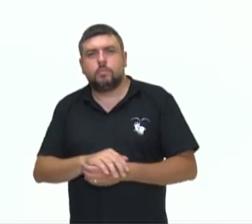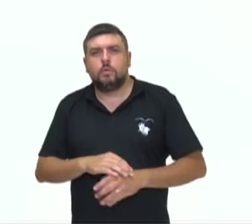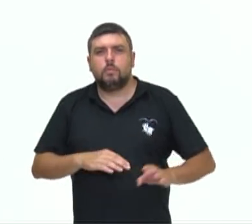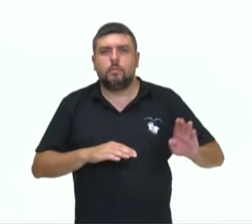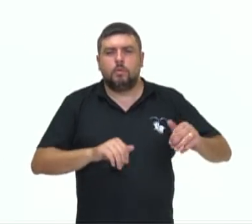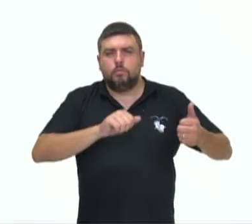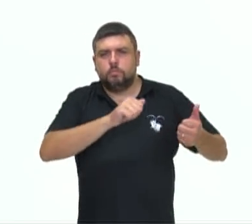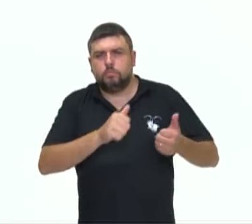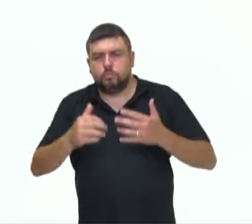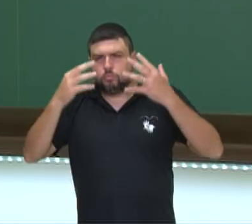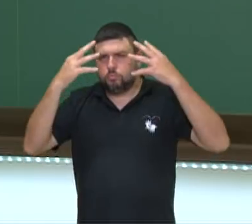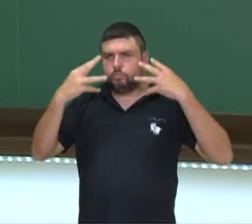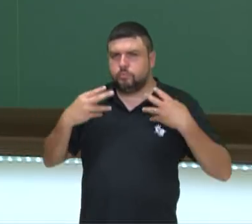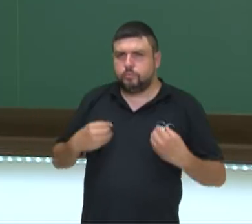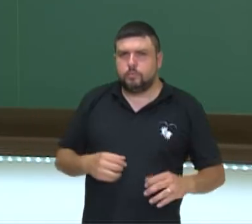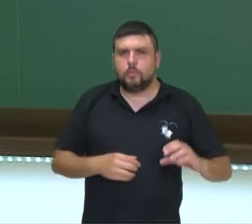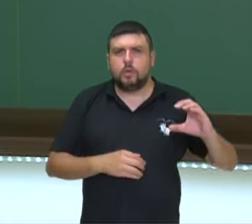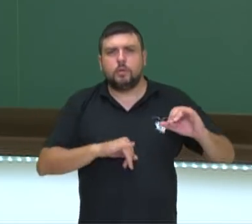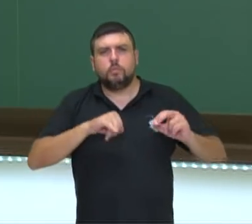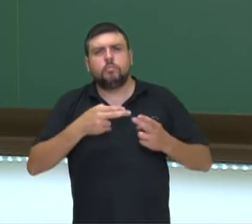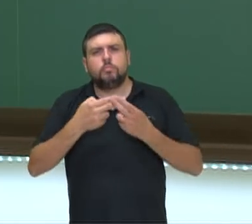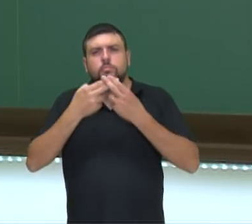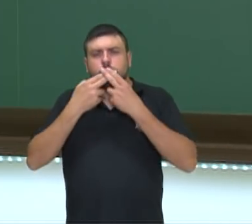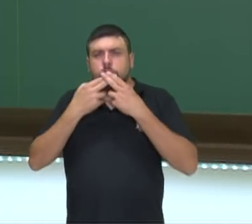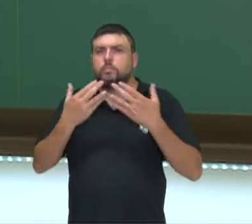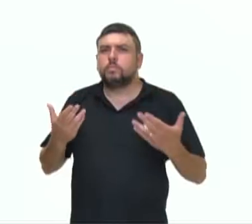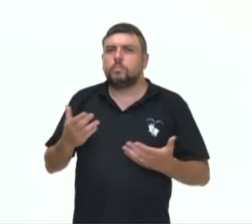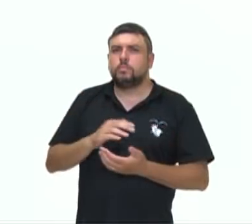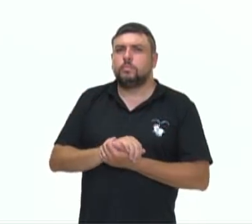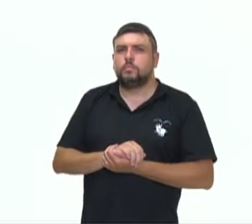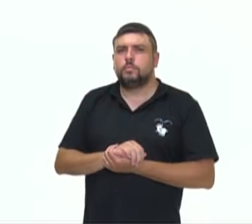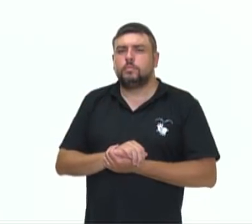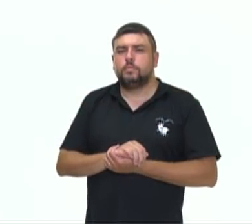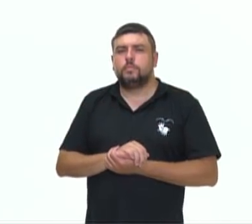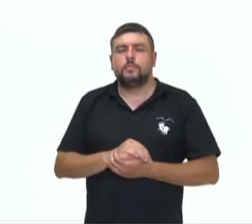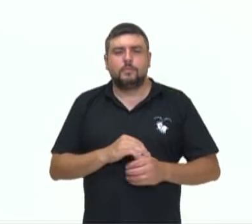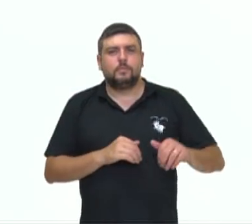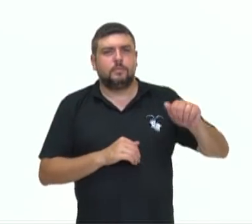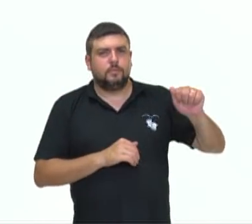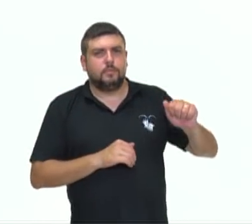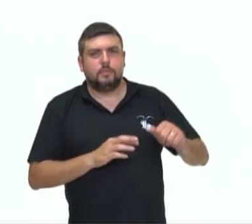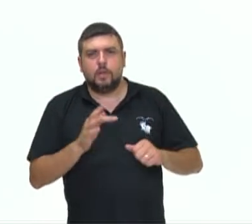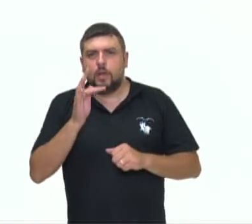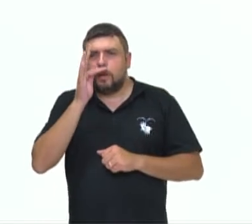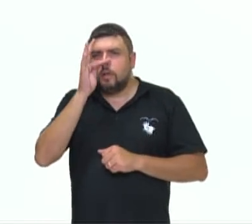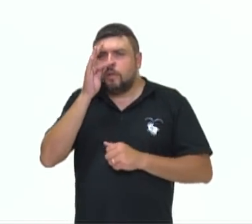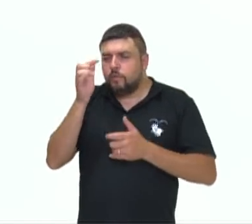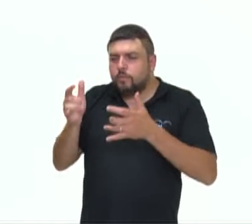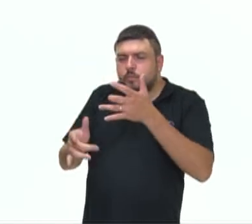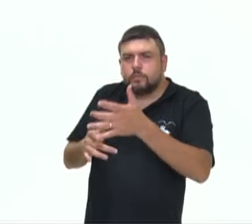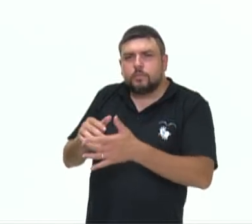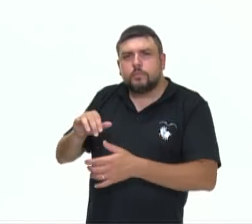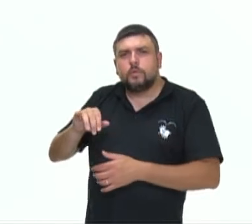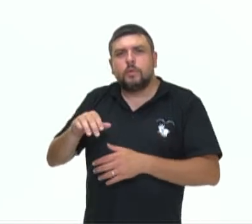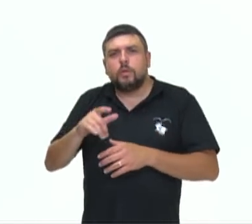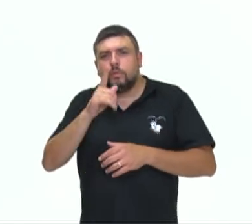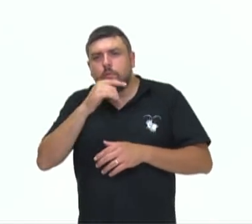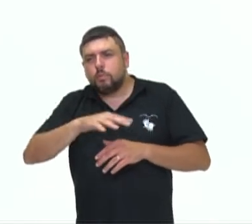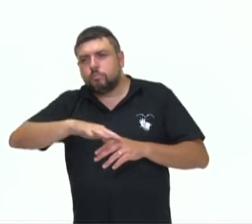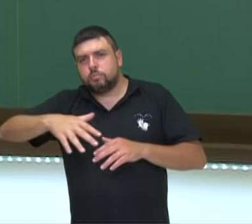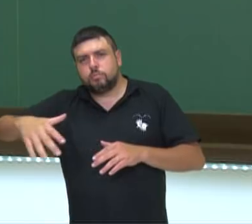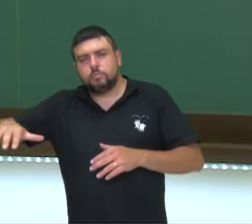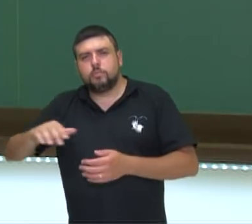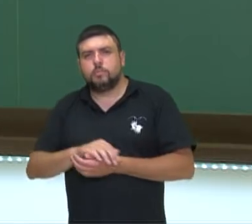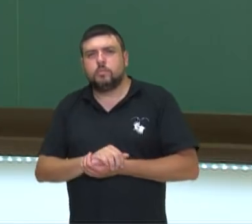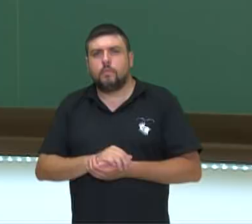C, jejum e orações. Qual será a resposta correta? Flores lançadas ao mar. O batismo com banho e ervas acontece